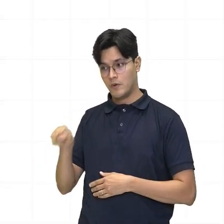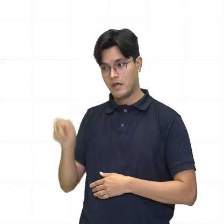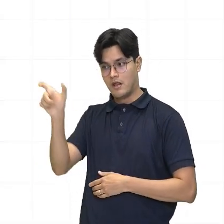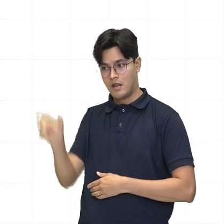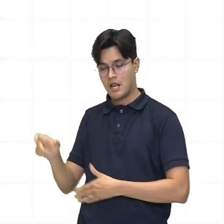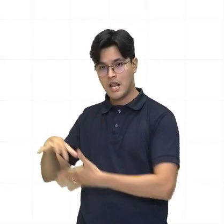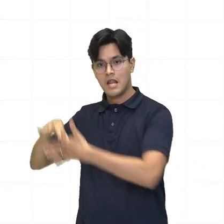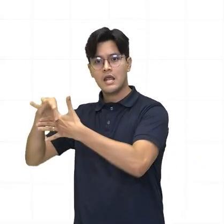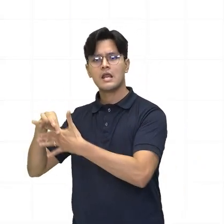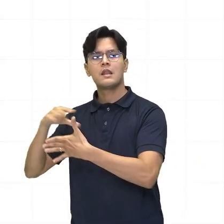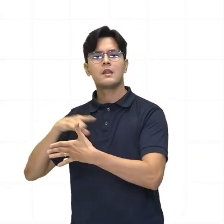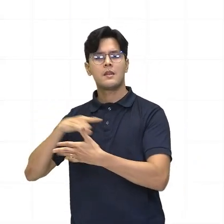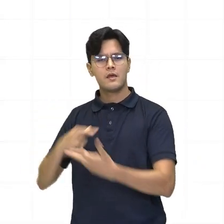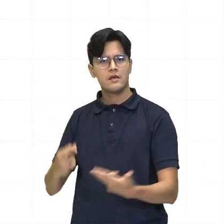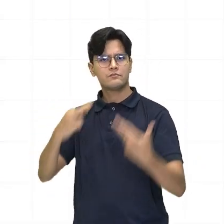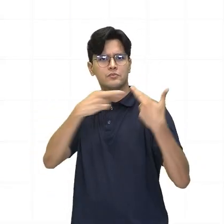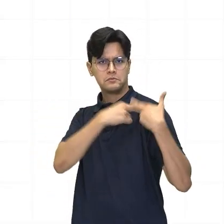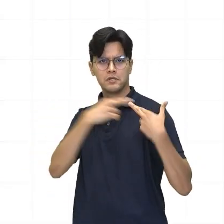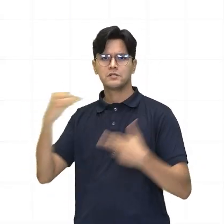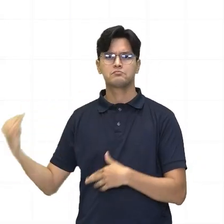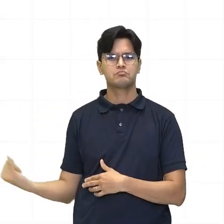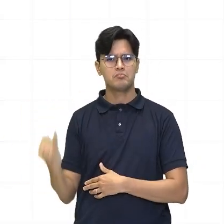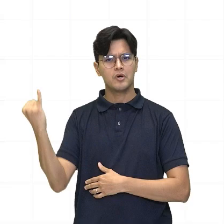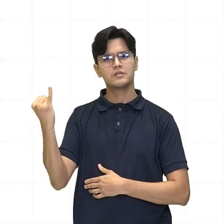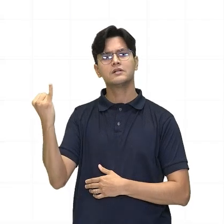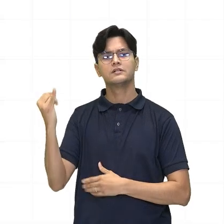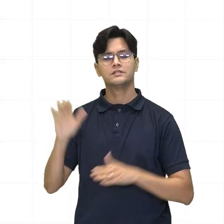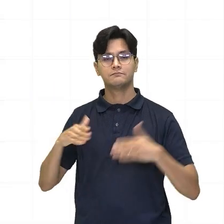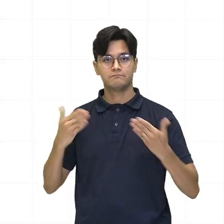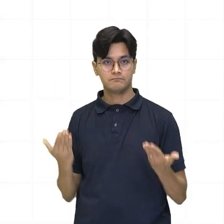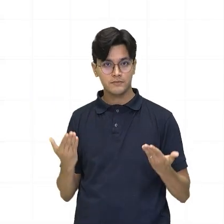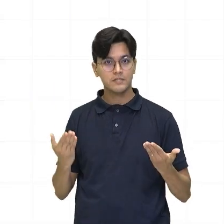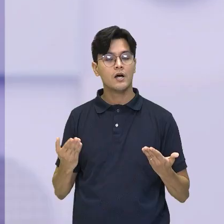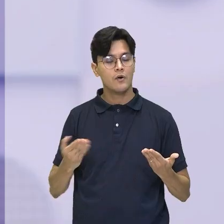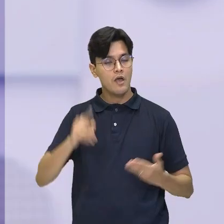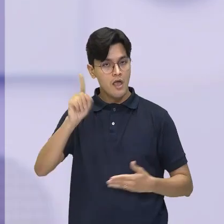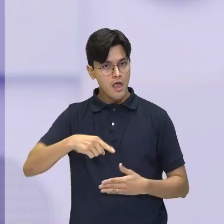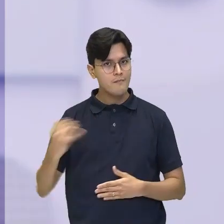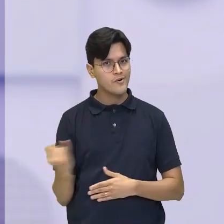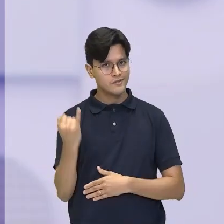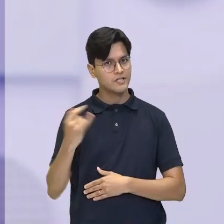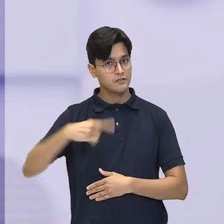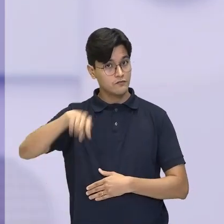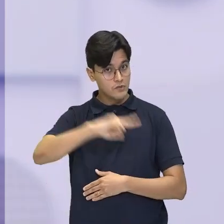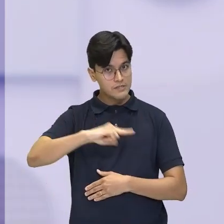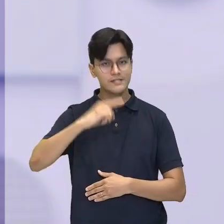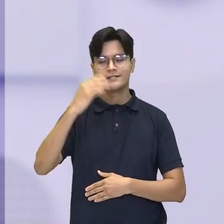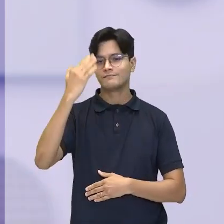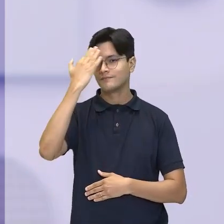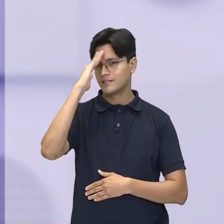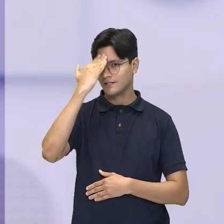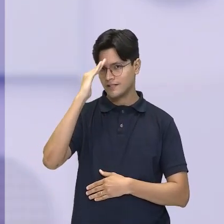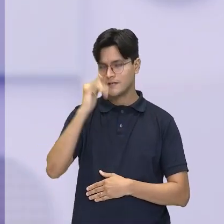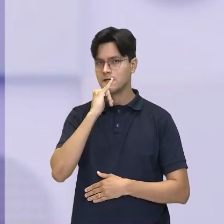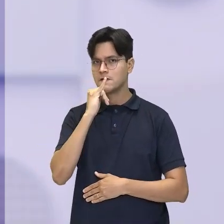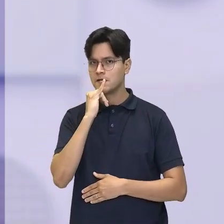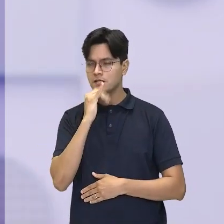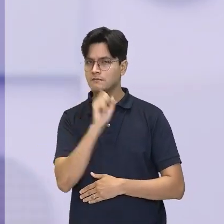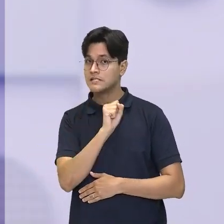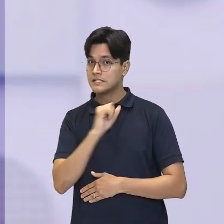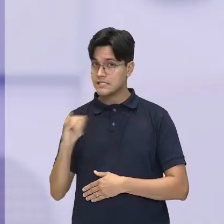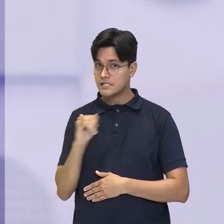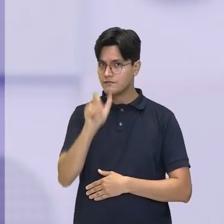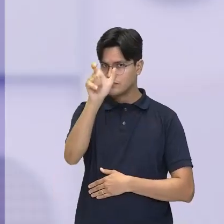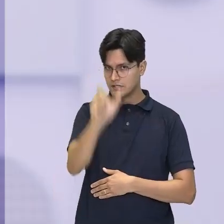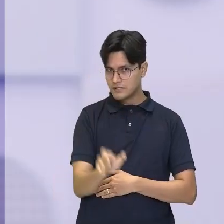importantes. Olha, isso aqui é muito importante, isso aqui é bem necessário. Se você é aluno, se você é aluna, pensa em um